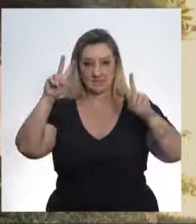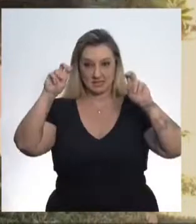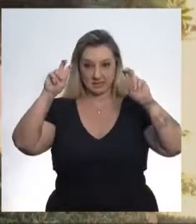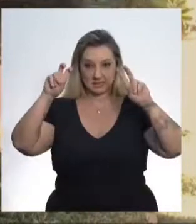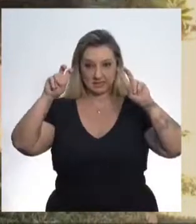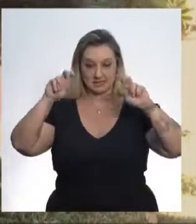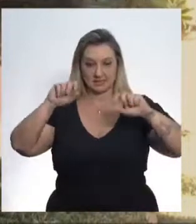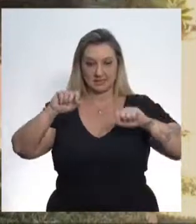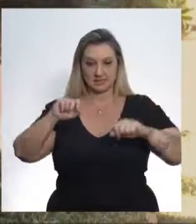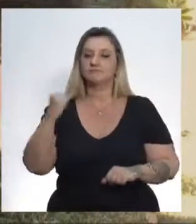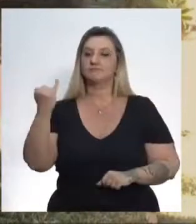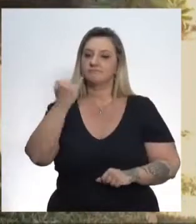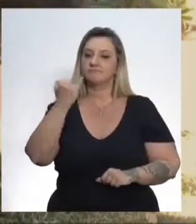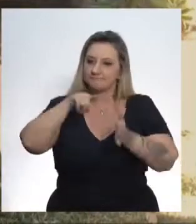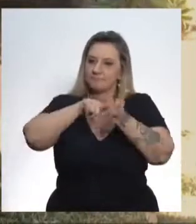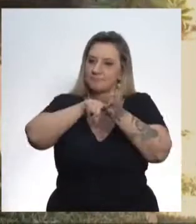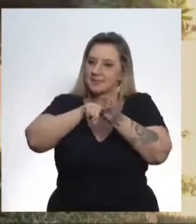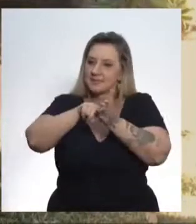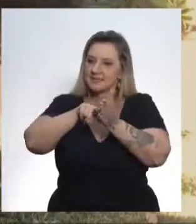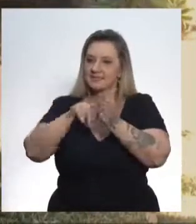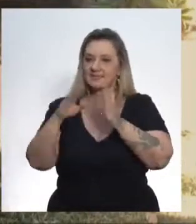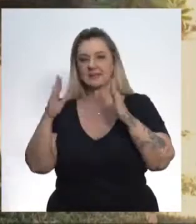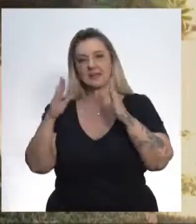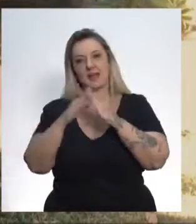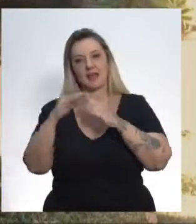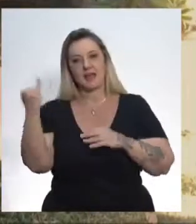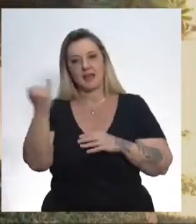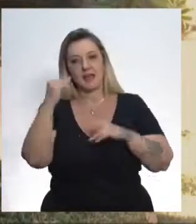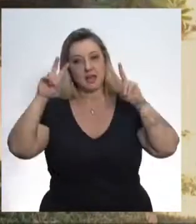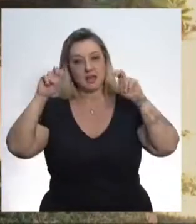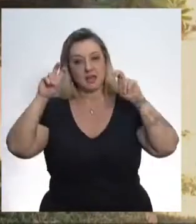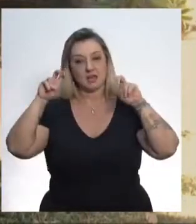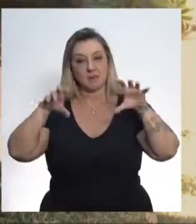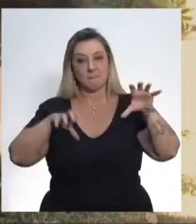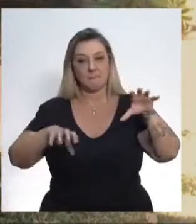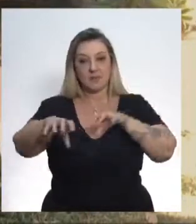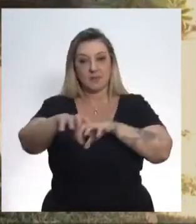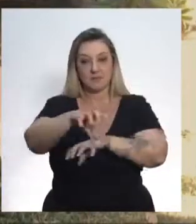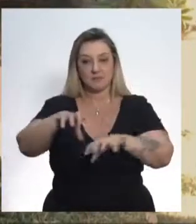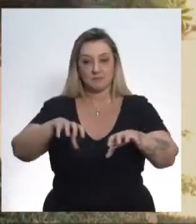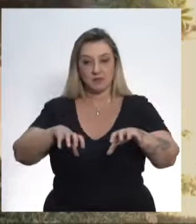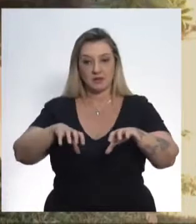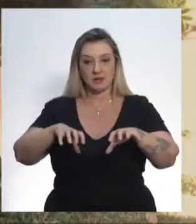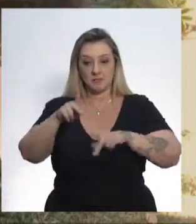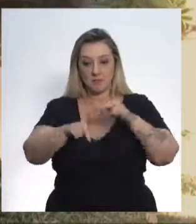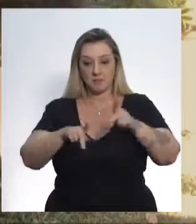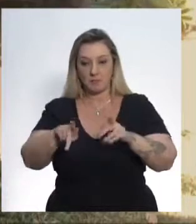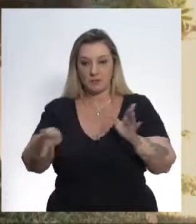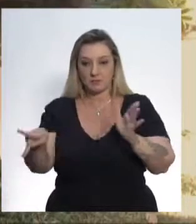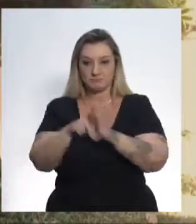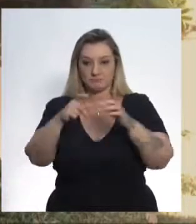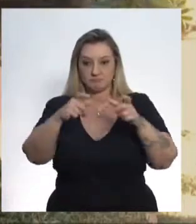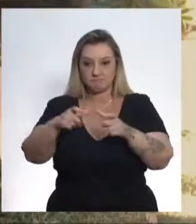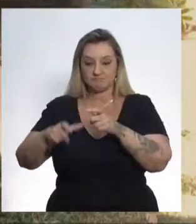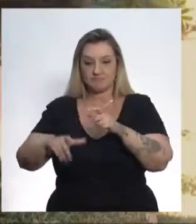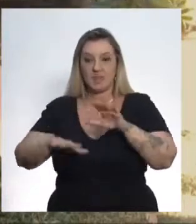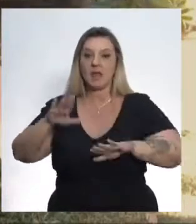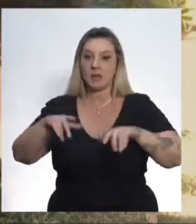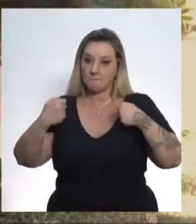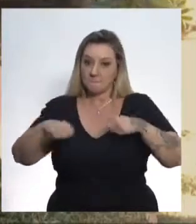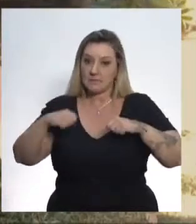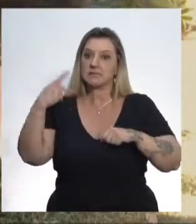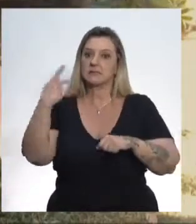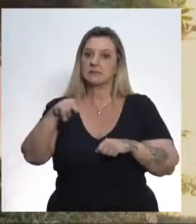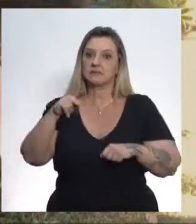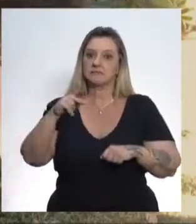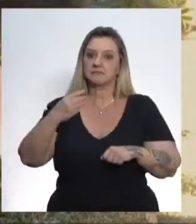tema, vale a pena pesquisar em casa sobre a importância desses biomas para as populações locais, que muitas vezes precisam deles